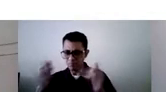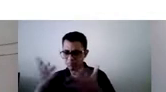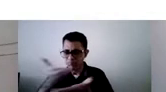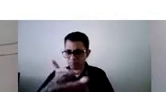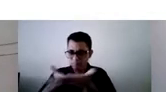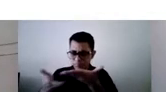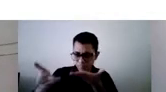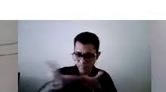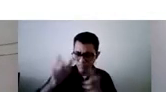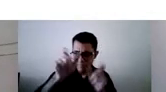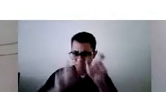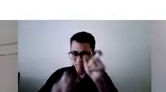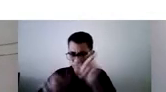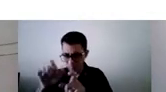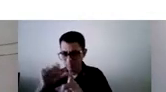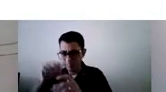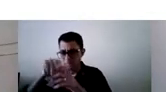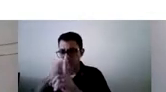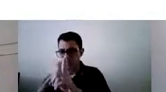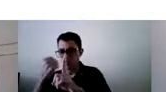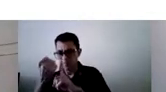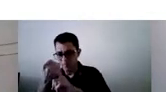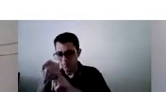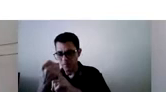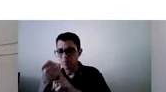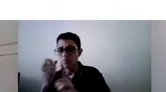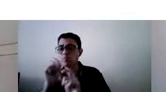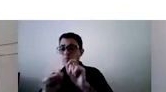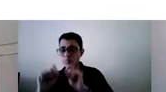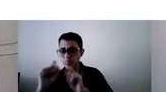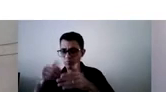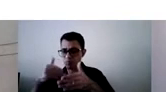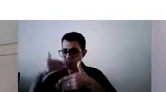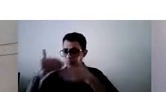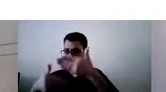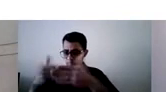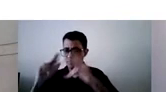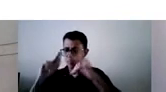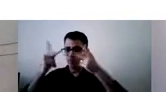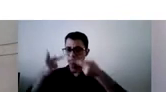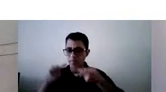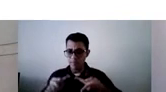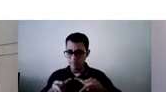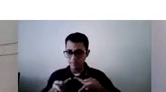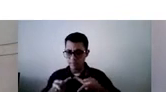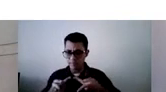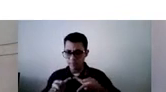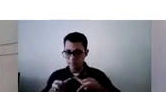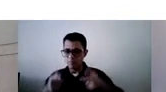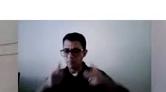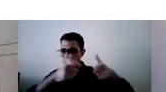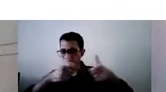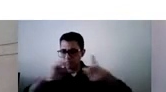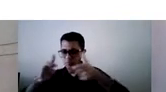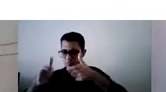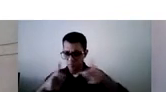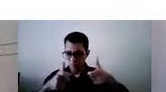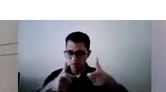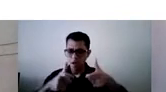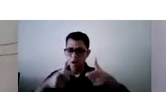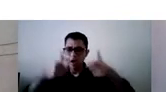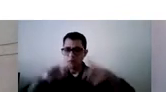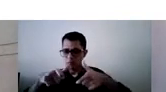do indivíduo com o meio social estabelece o desenvolvimento humano. O ambiente onde o